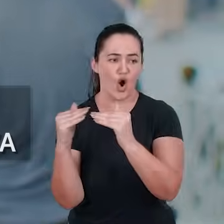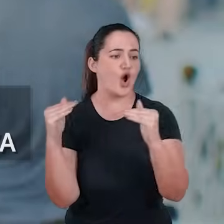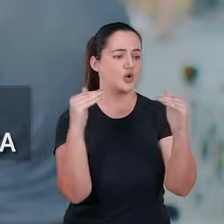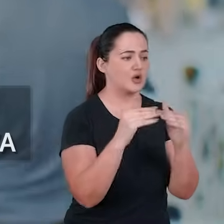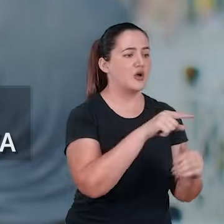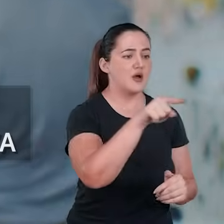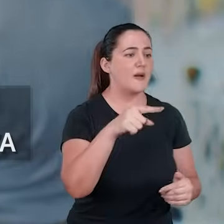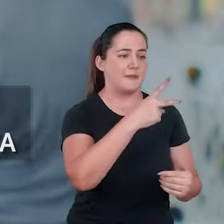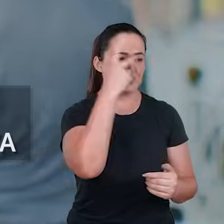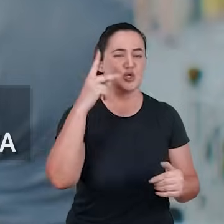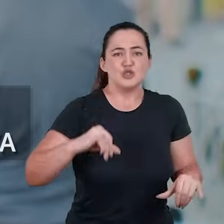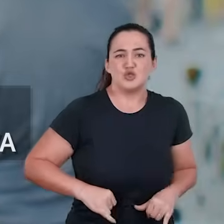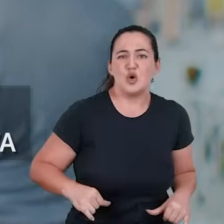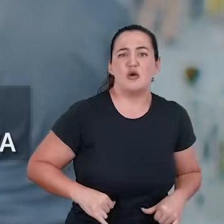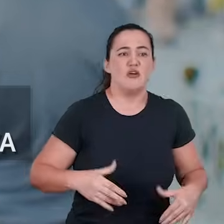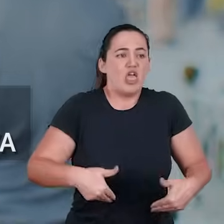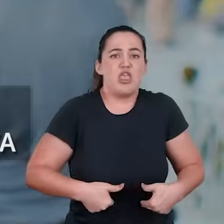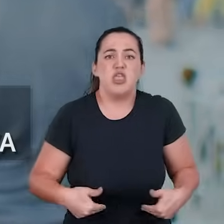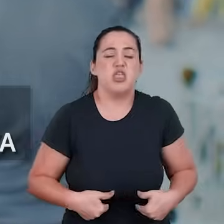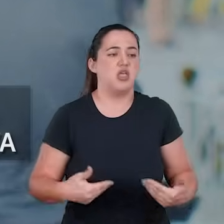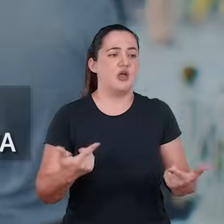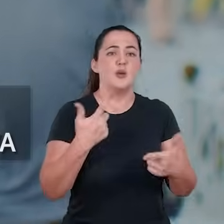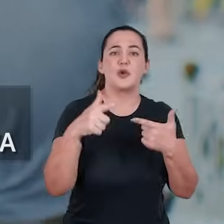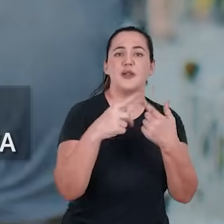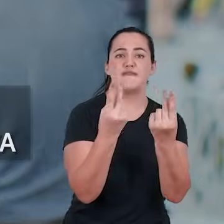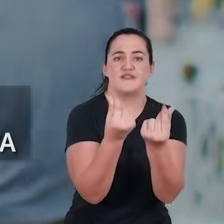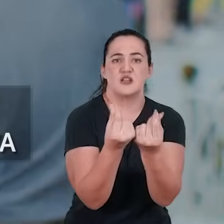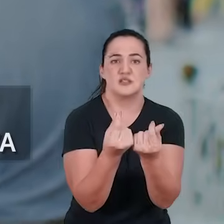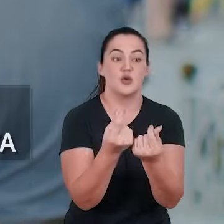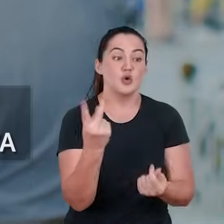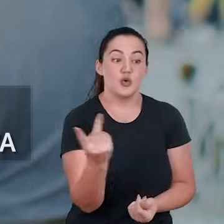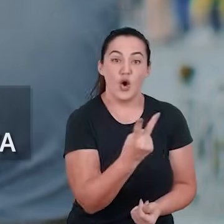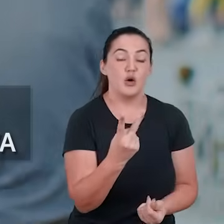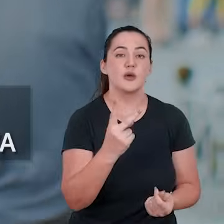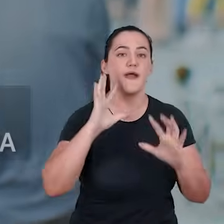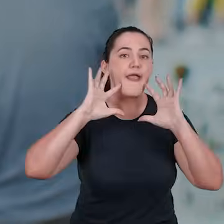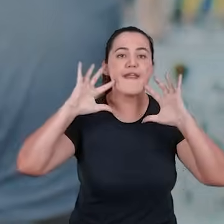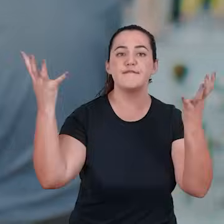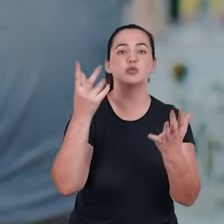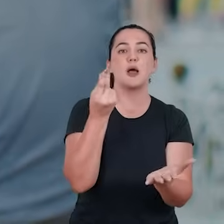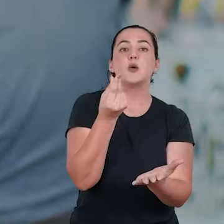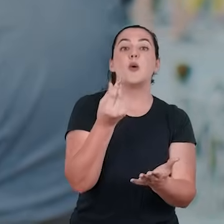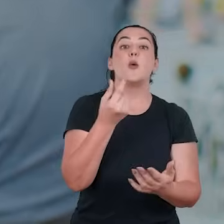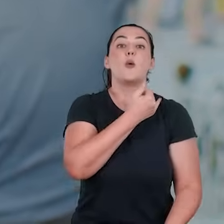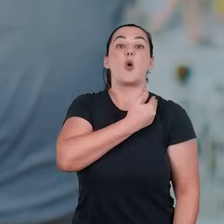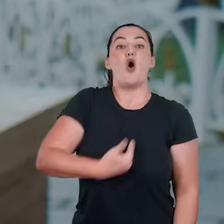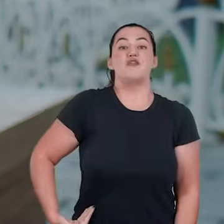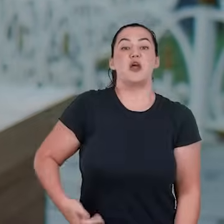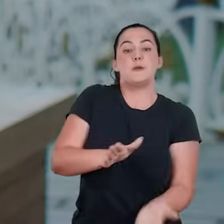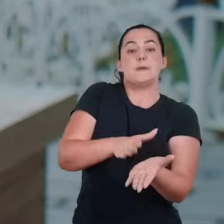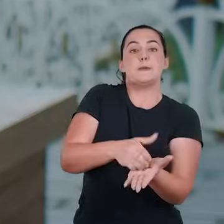passando fome e tendo dificuldades financeiras e revoltados com os impostos que eram